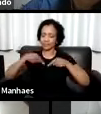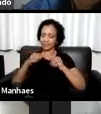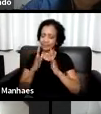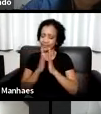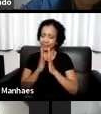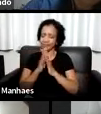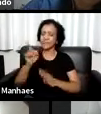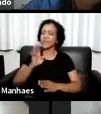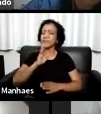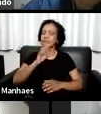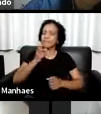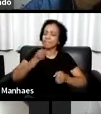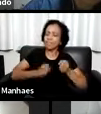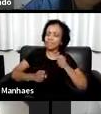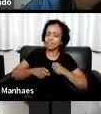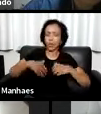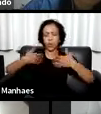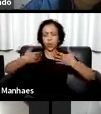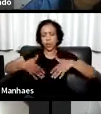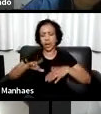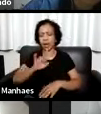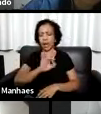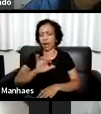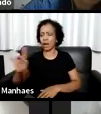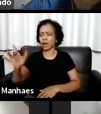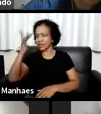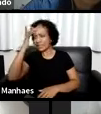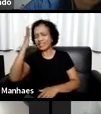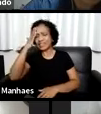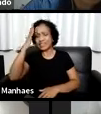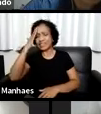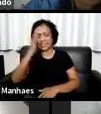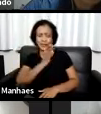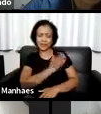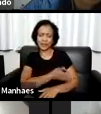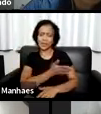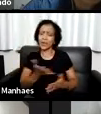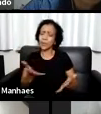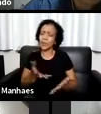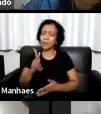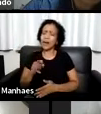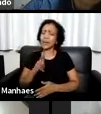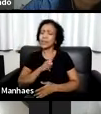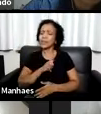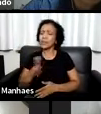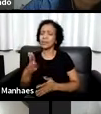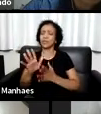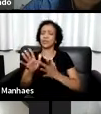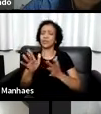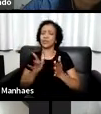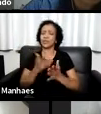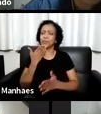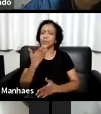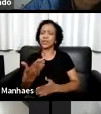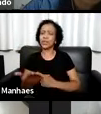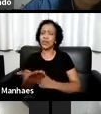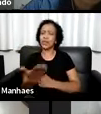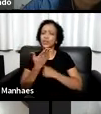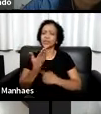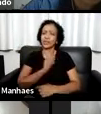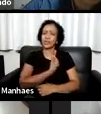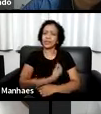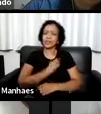a necessidade de cada um. Por isso, ó Pai, agora, em nome de Jesus, nós queremos colocar nas tuas